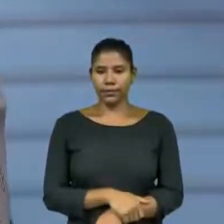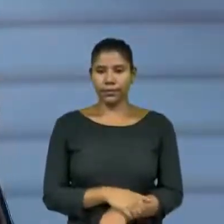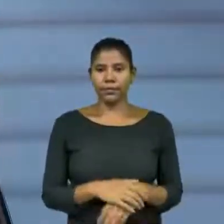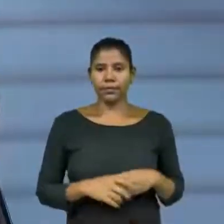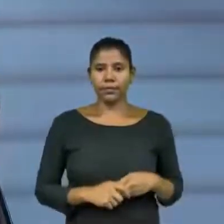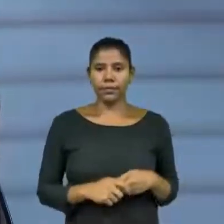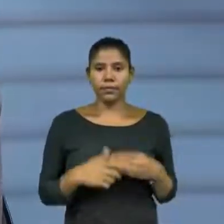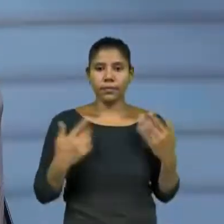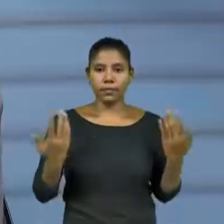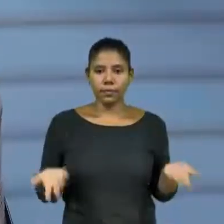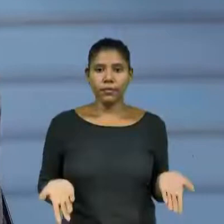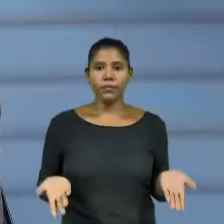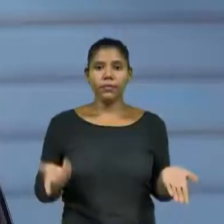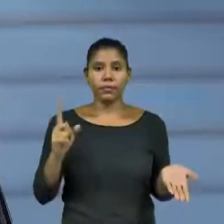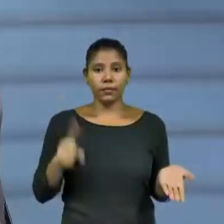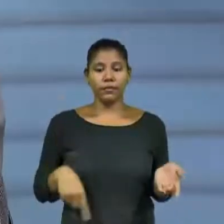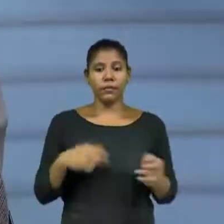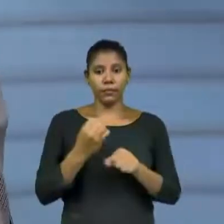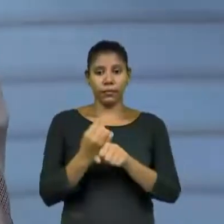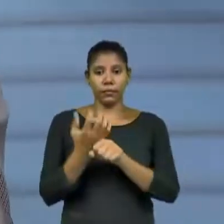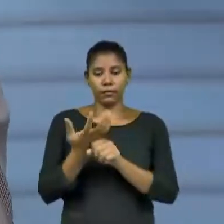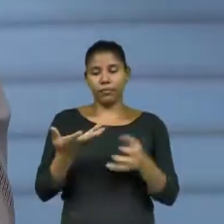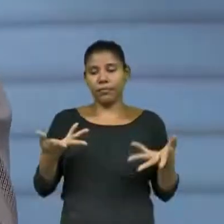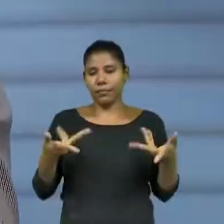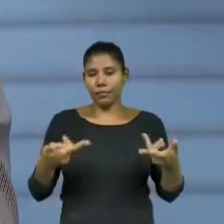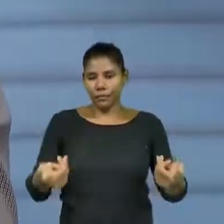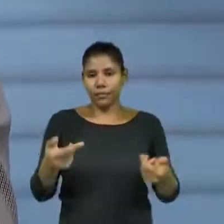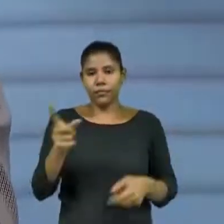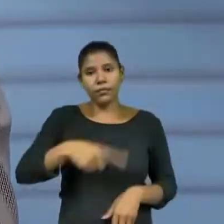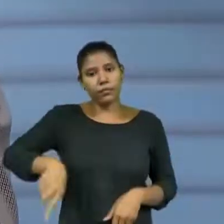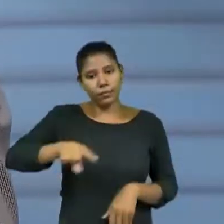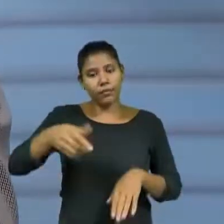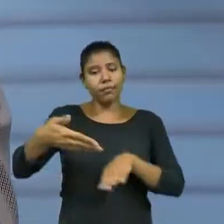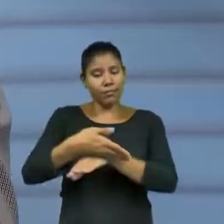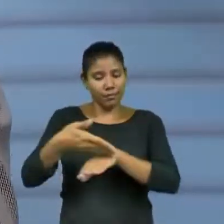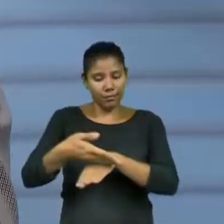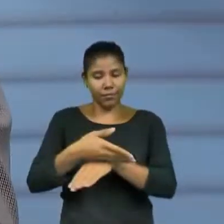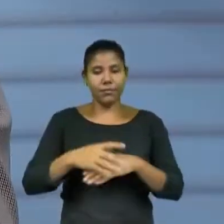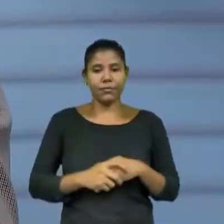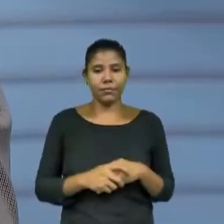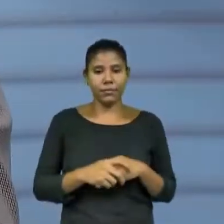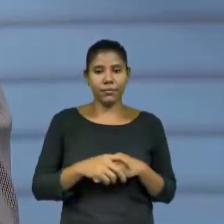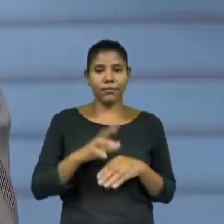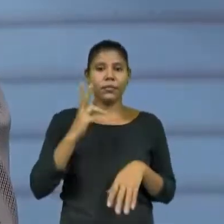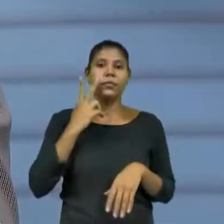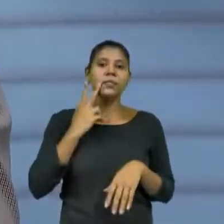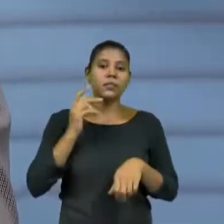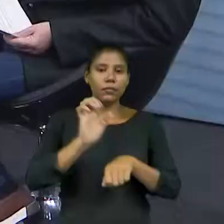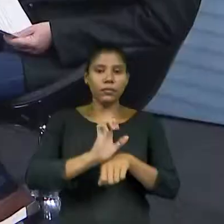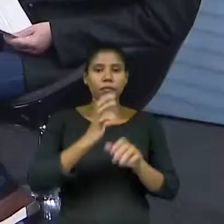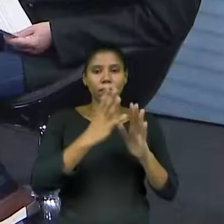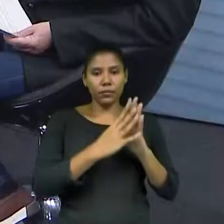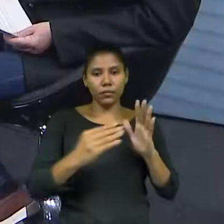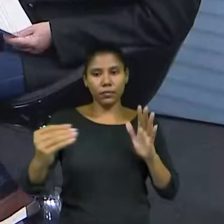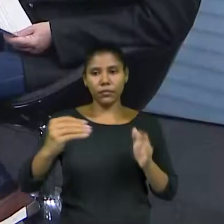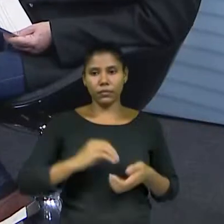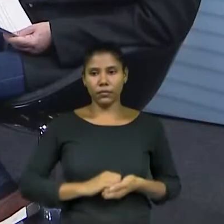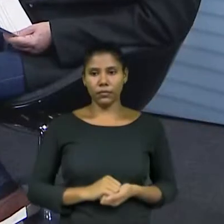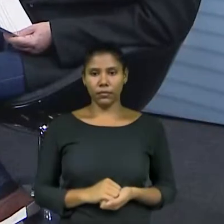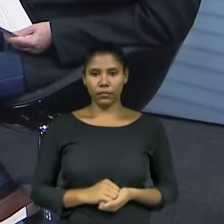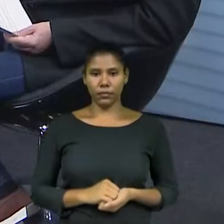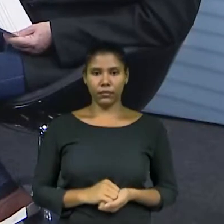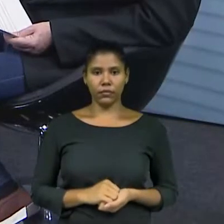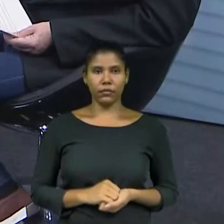diria que, como eu falei no início, é um evento imperdível. Imperdível. E o Ceará. Essa referência, indiscutivelmente. Nós estamos. Vamos apostar